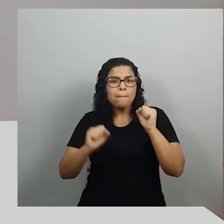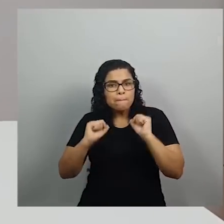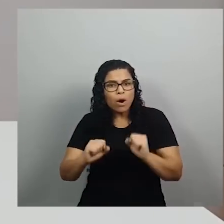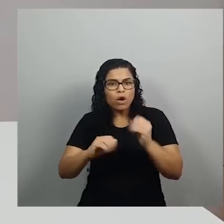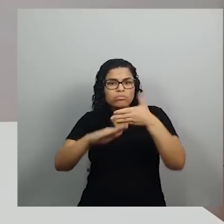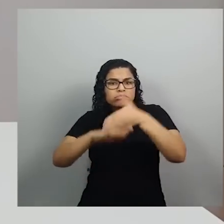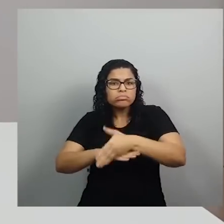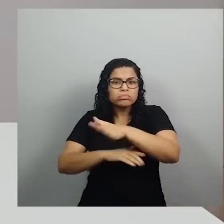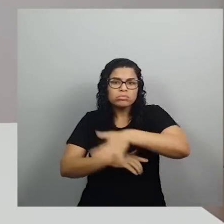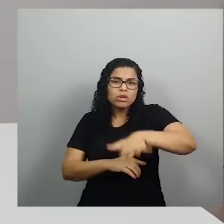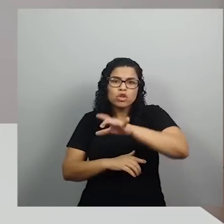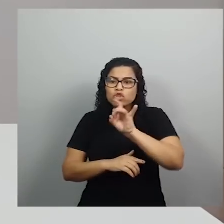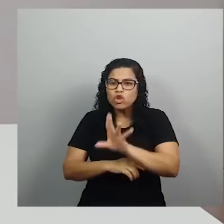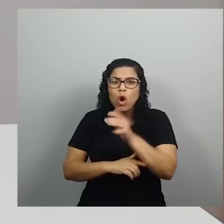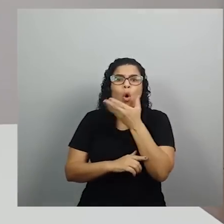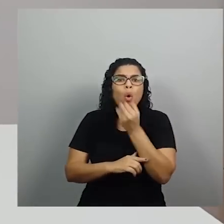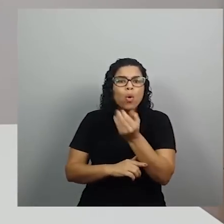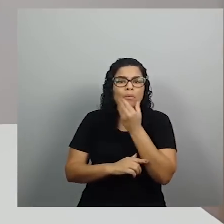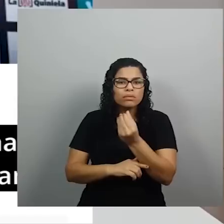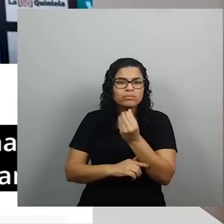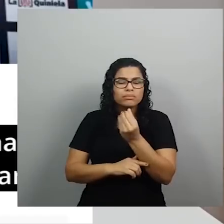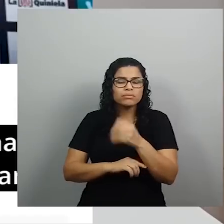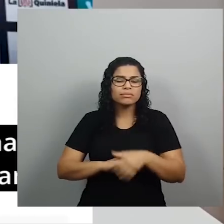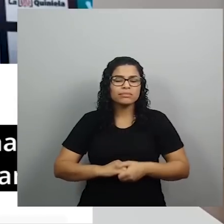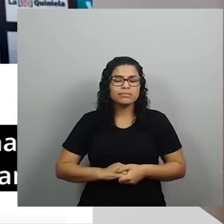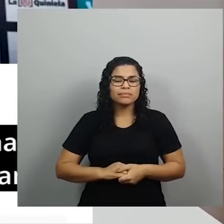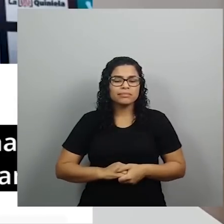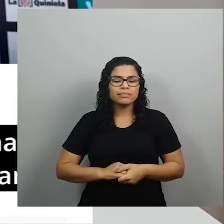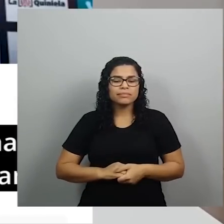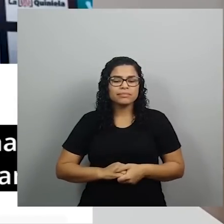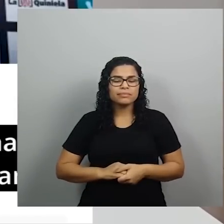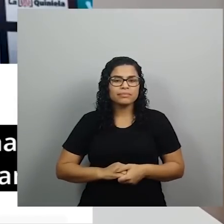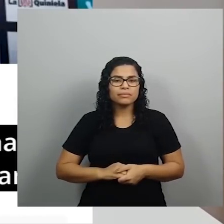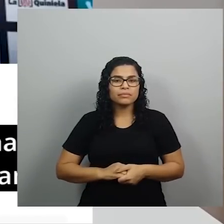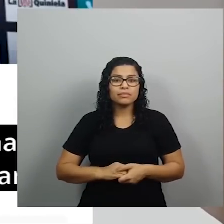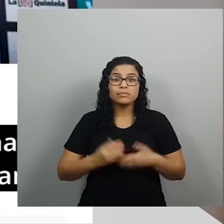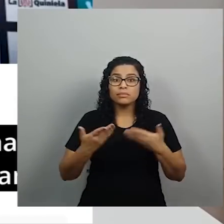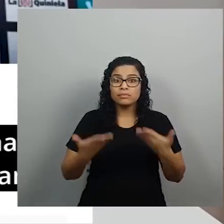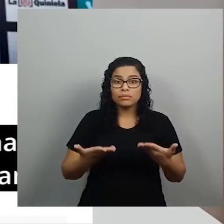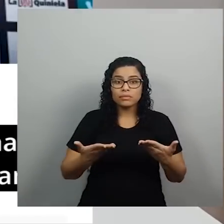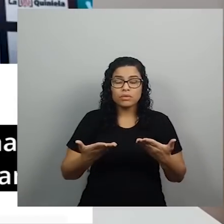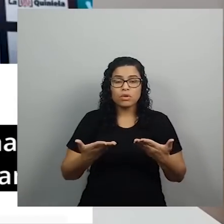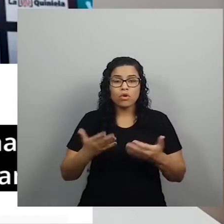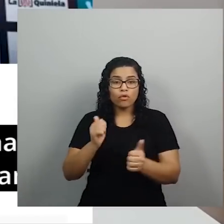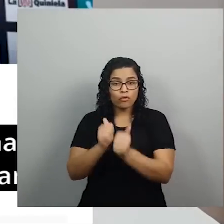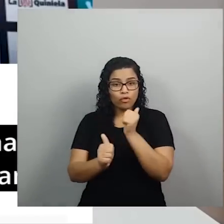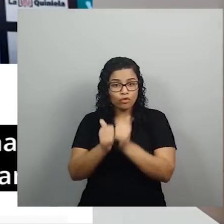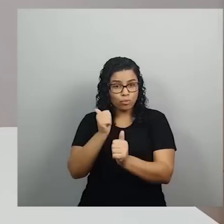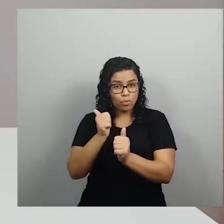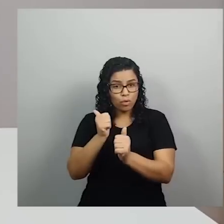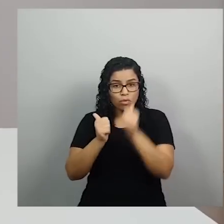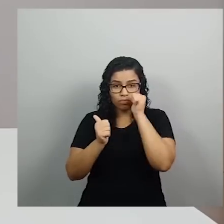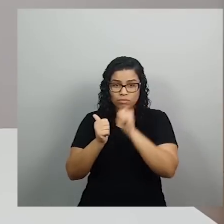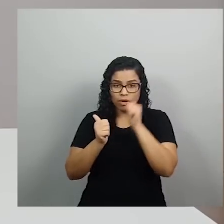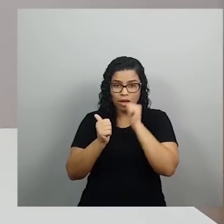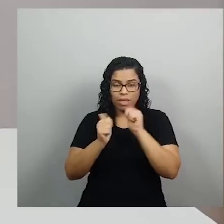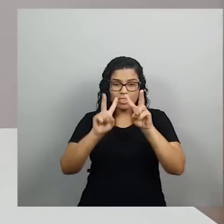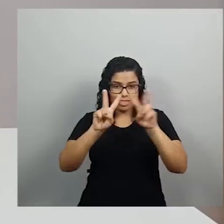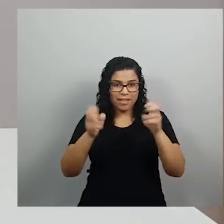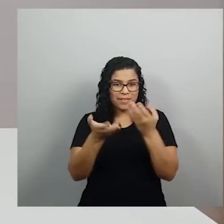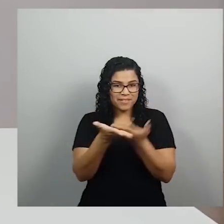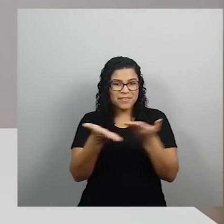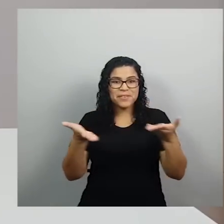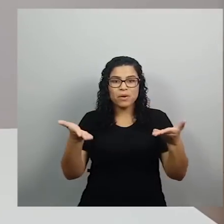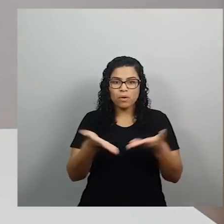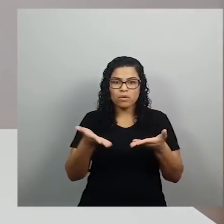muito tempo foram ocupados somente por homens. Em relação ao futebol feminino, tema do nosso encontro,